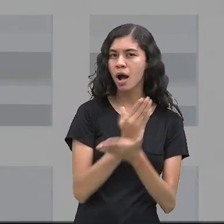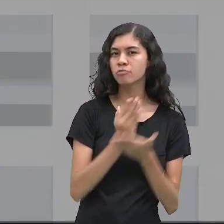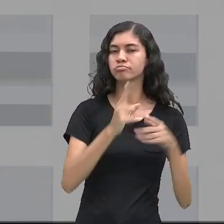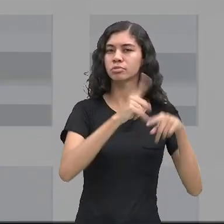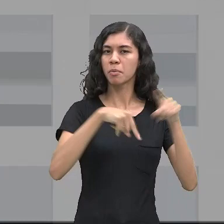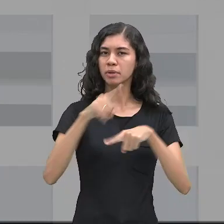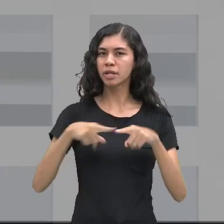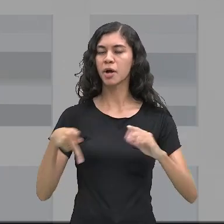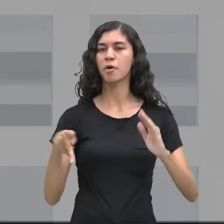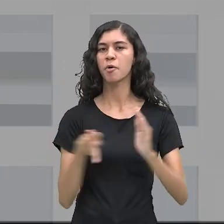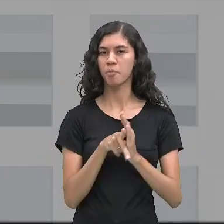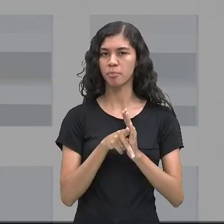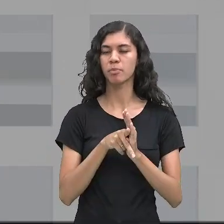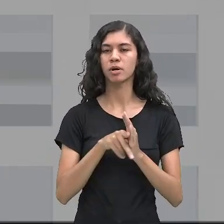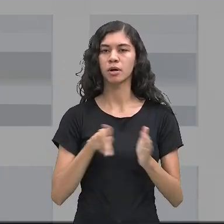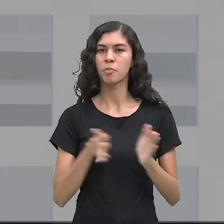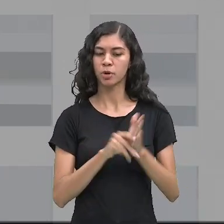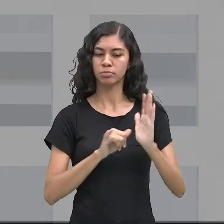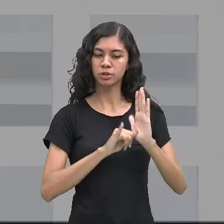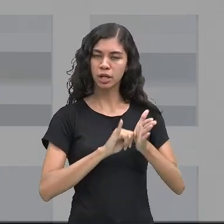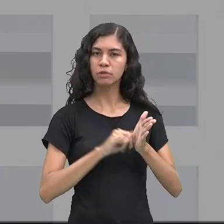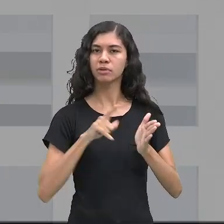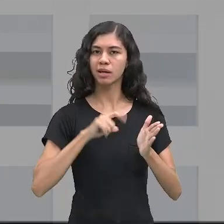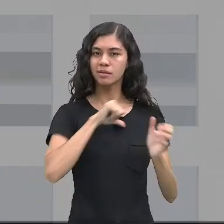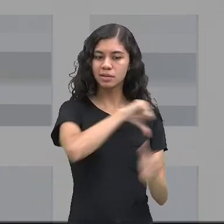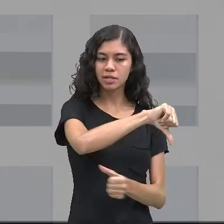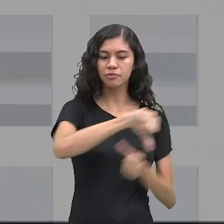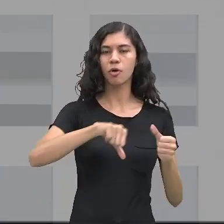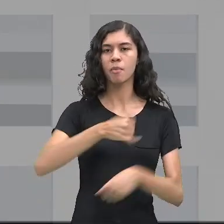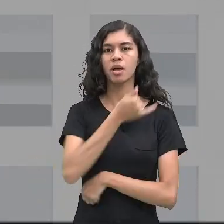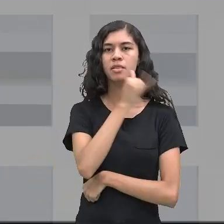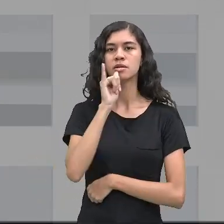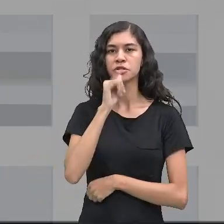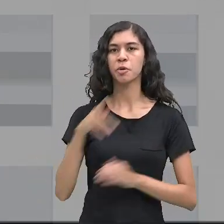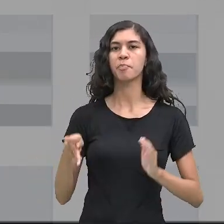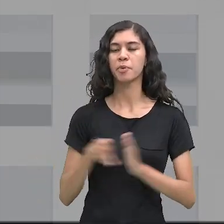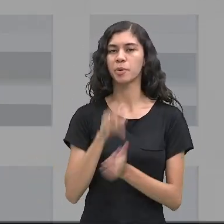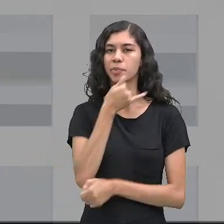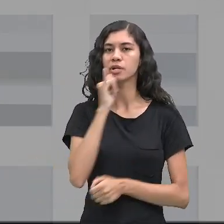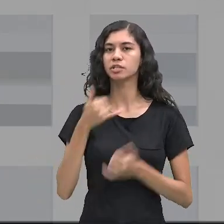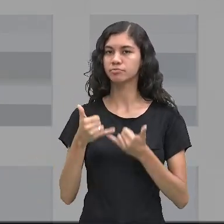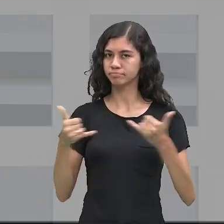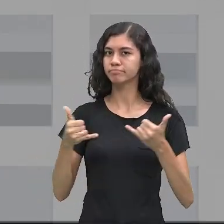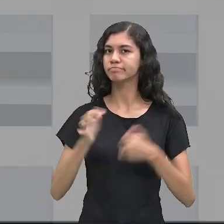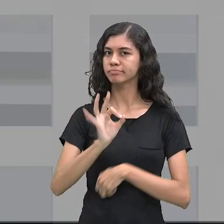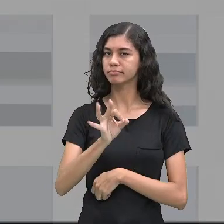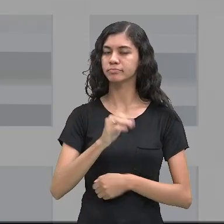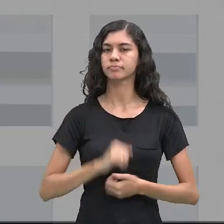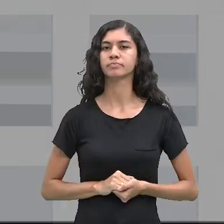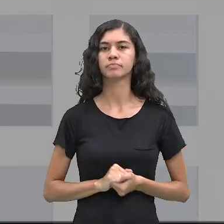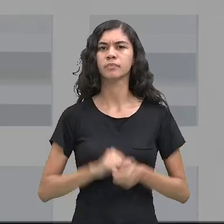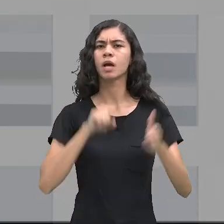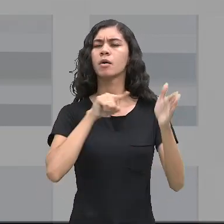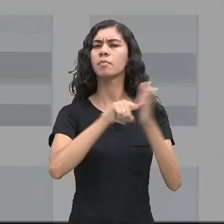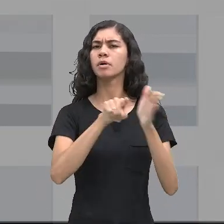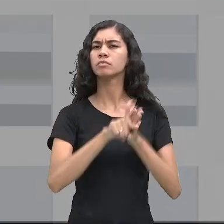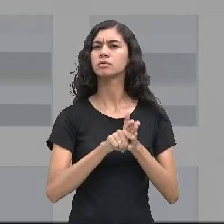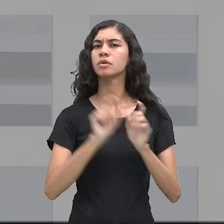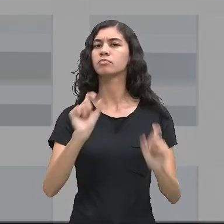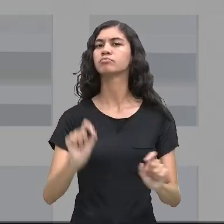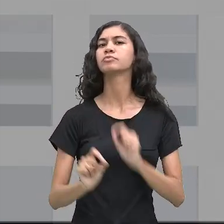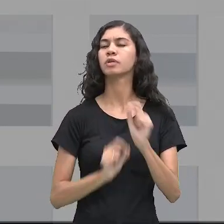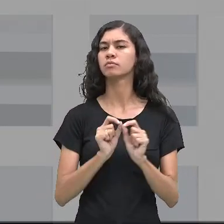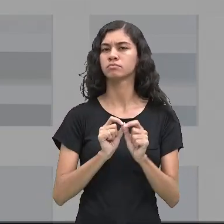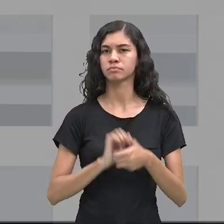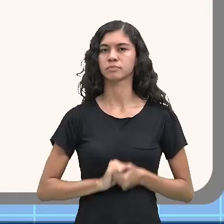gerador elétrico, onde há a transformação de uma forma de energia em energia elétrica, não é? No quiz, nós perguntamos uma coisa